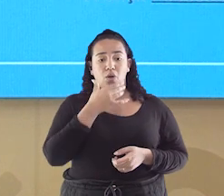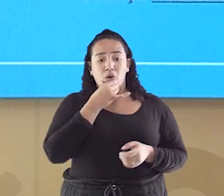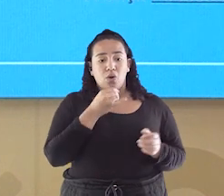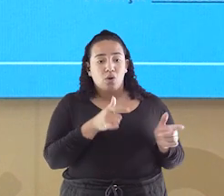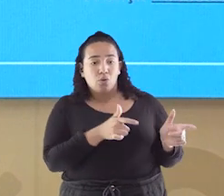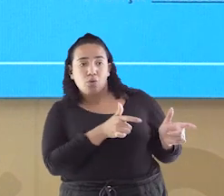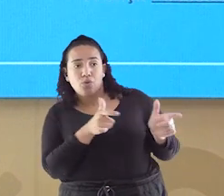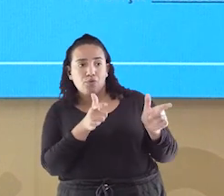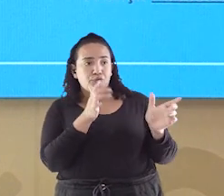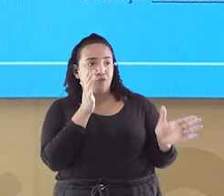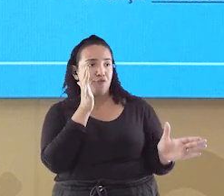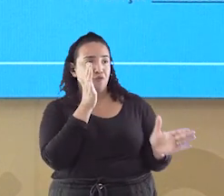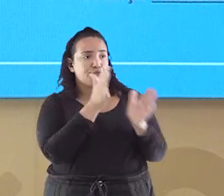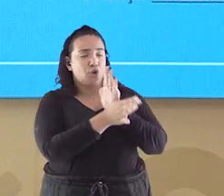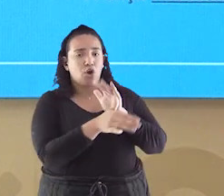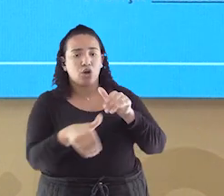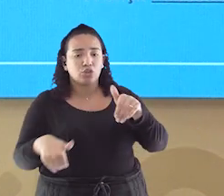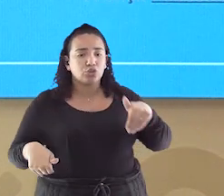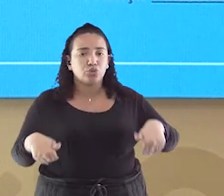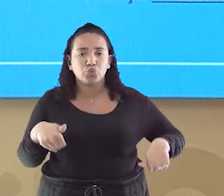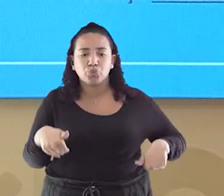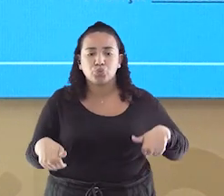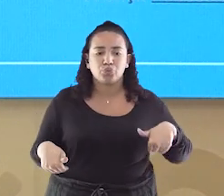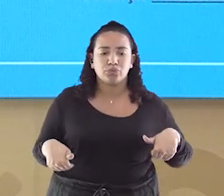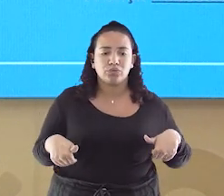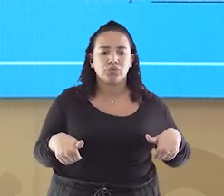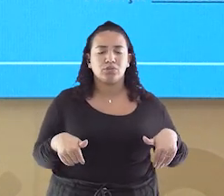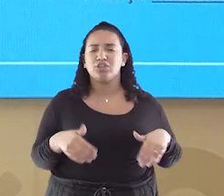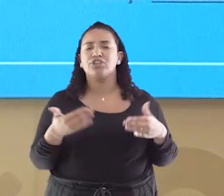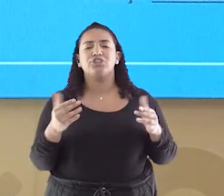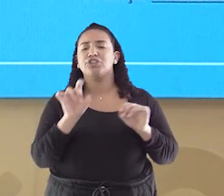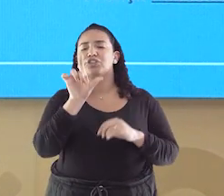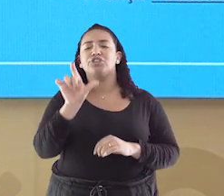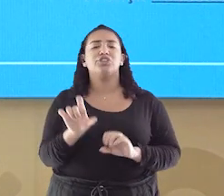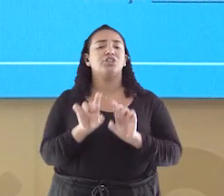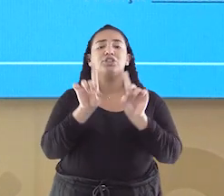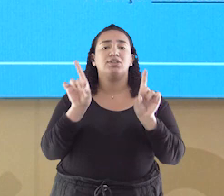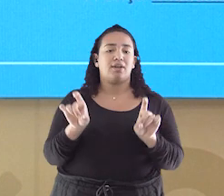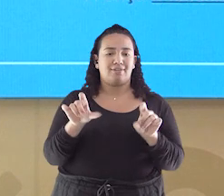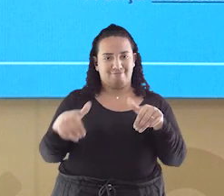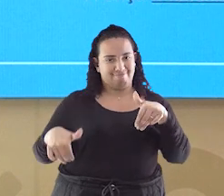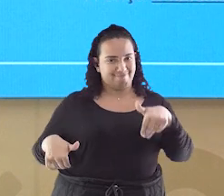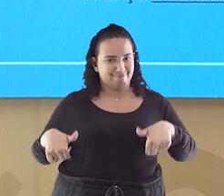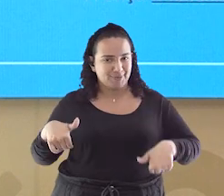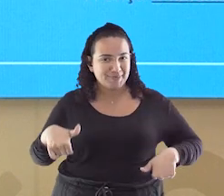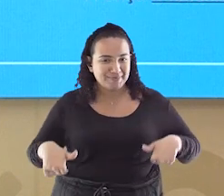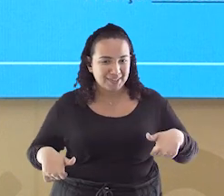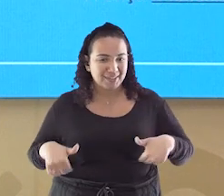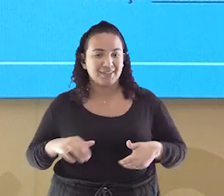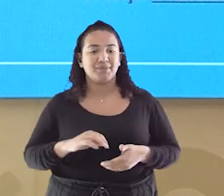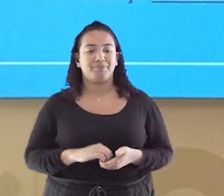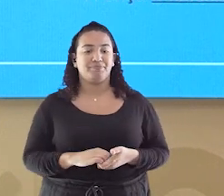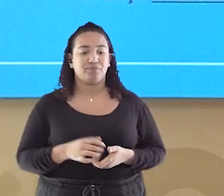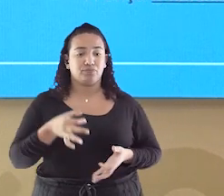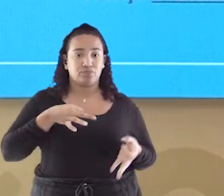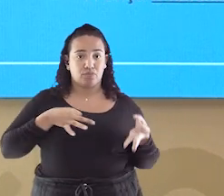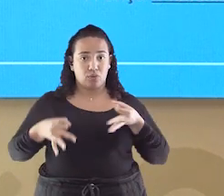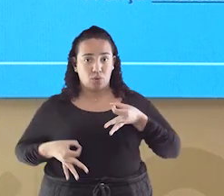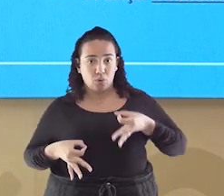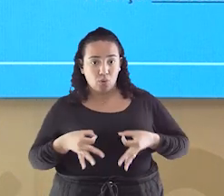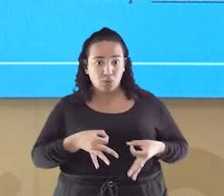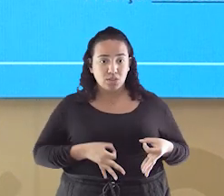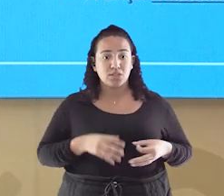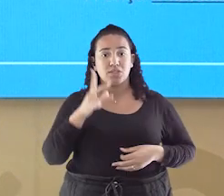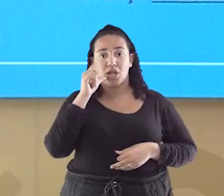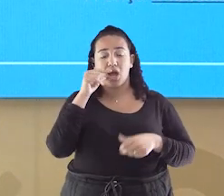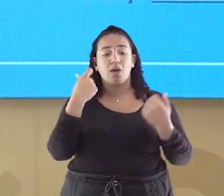caçadores fogem do Curupira. Fogem de quem? Do Curupira. A onça necessita